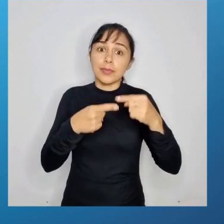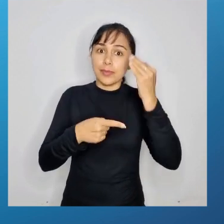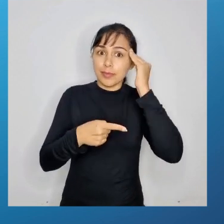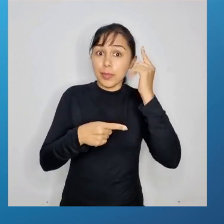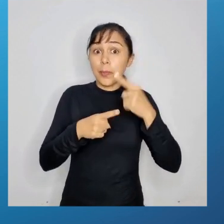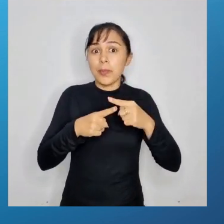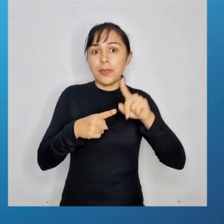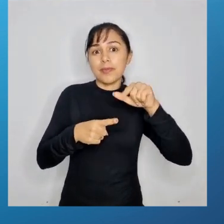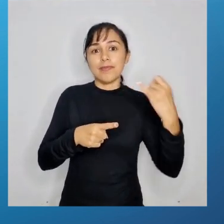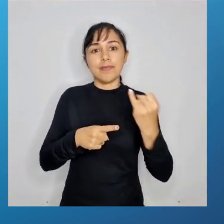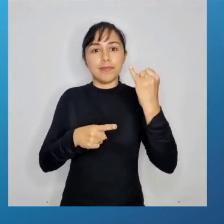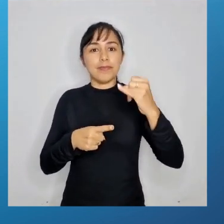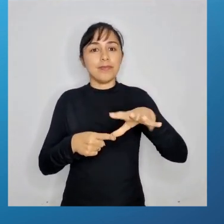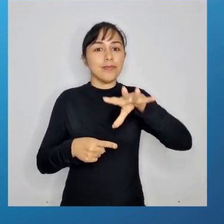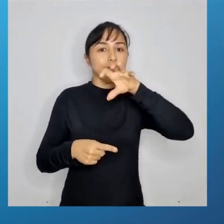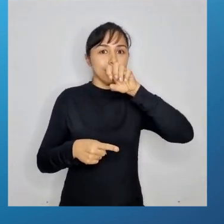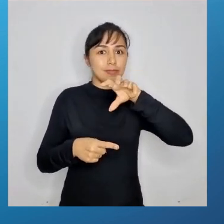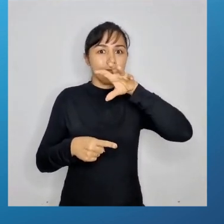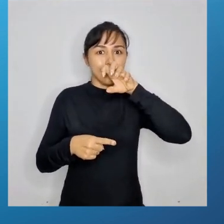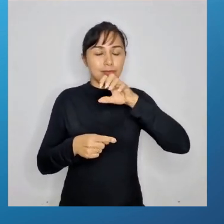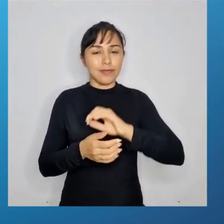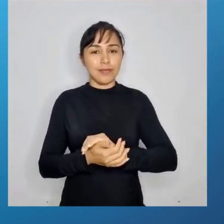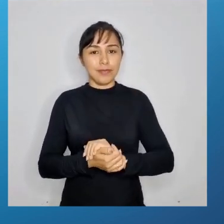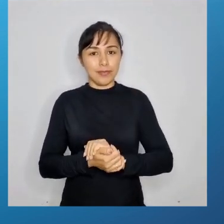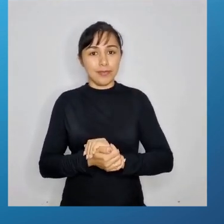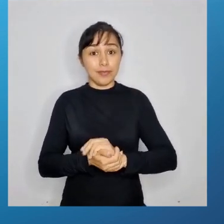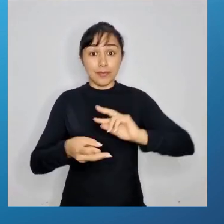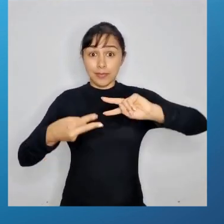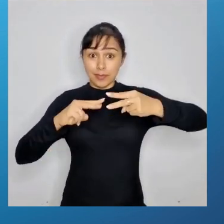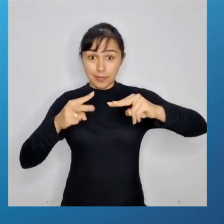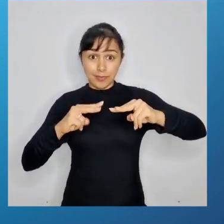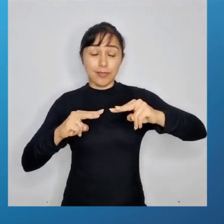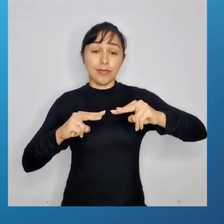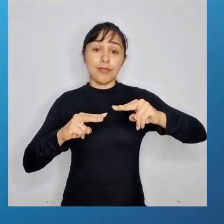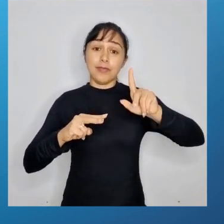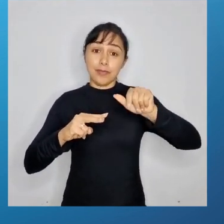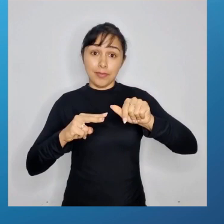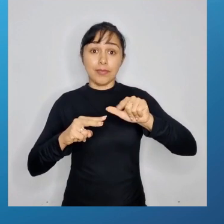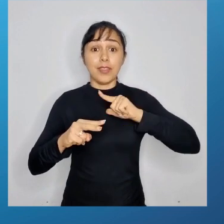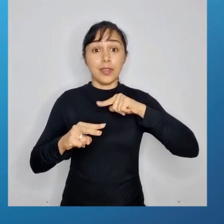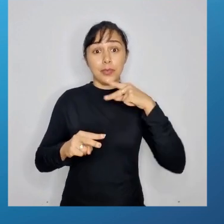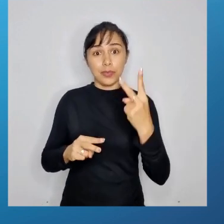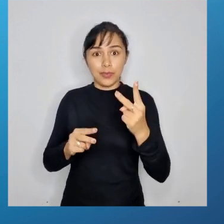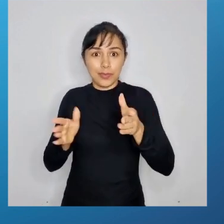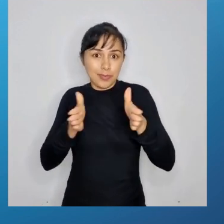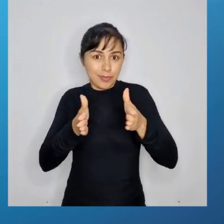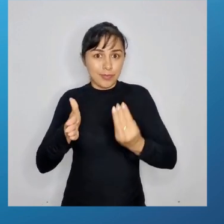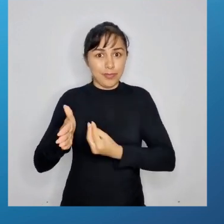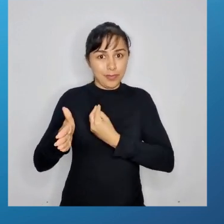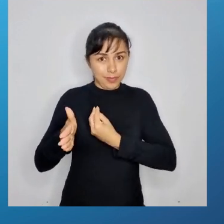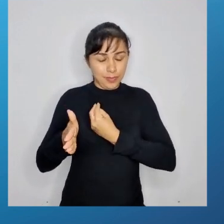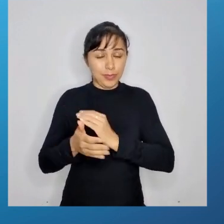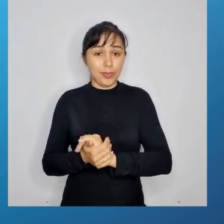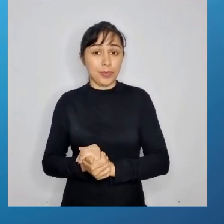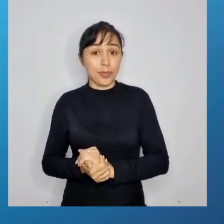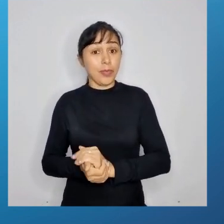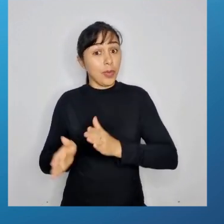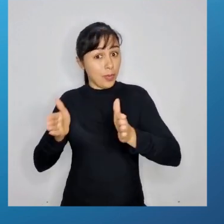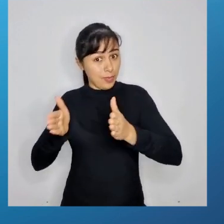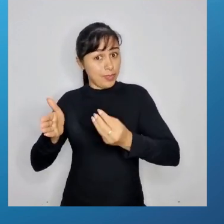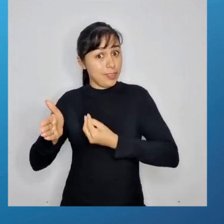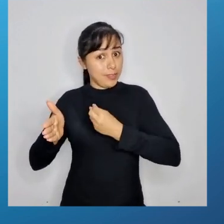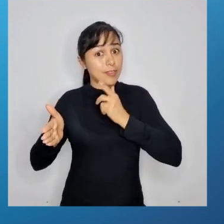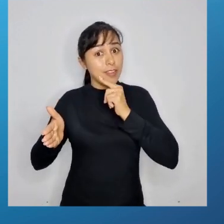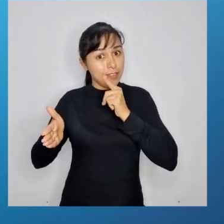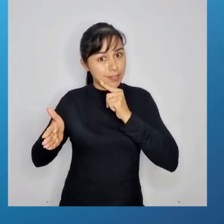para a respiração dos anfíbios. Eles são chamados bifásicos, ou seja, tem duas fases. Uma fase aquática,